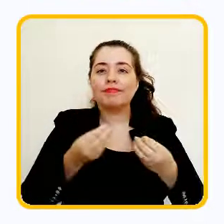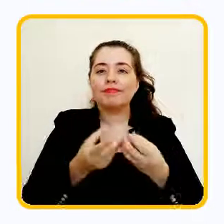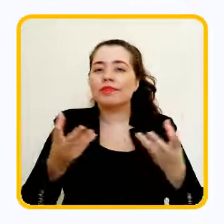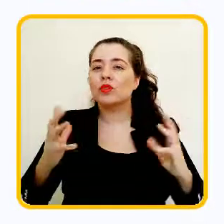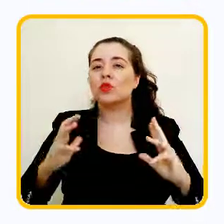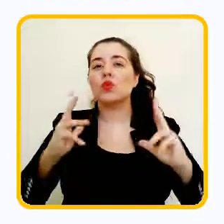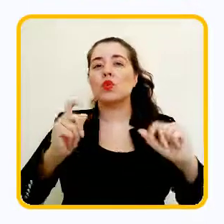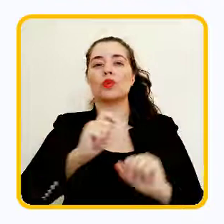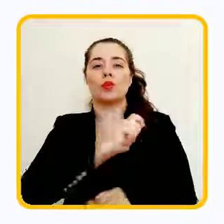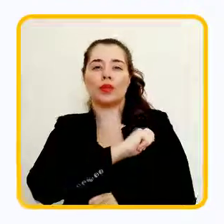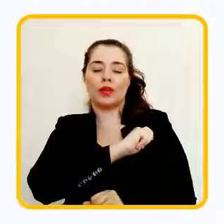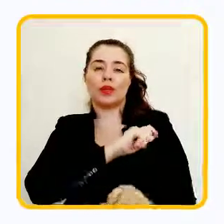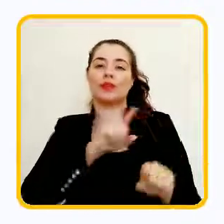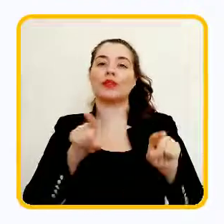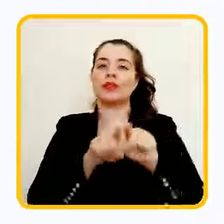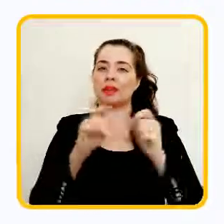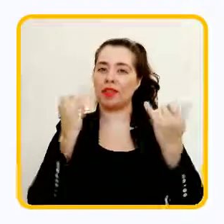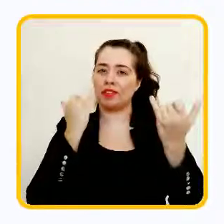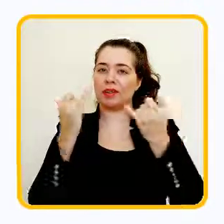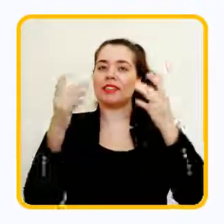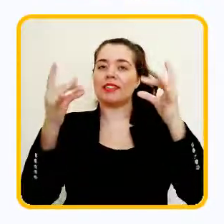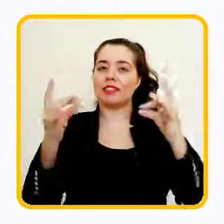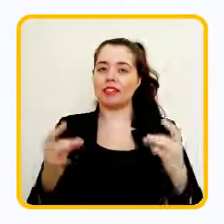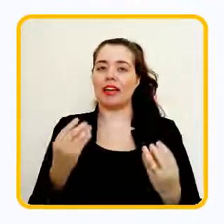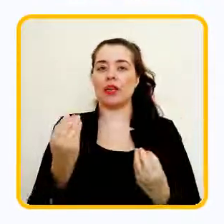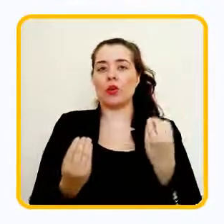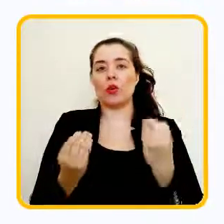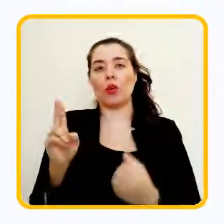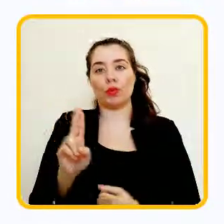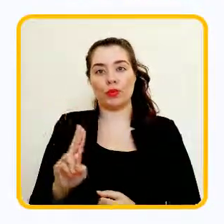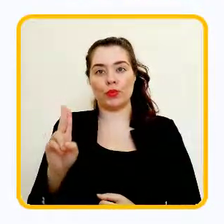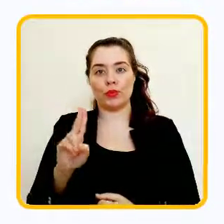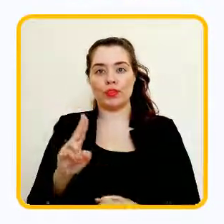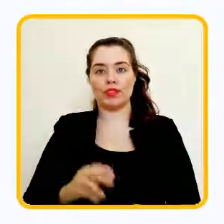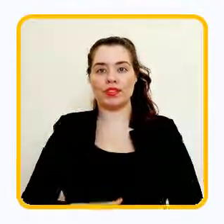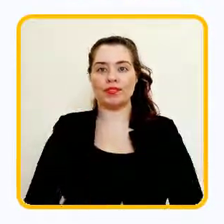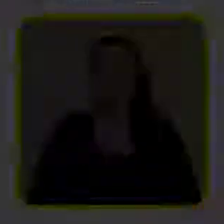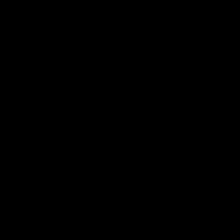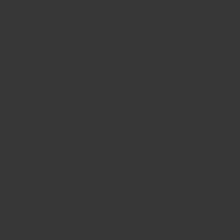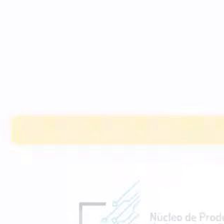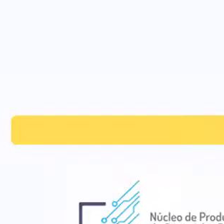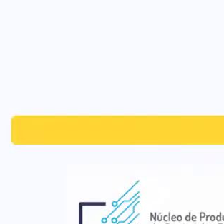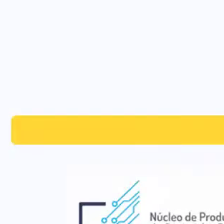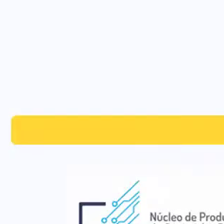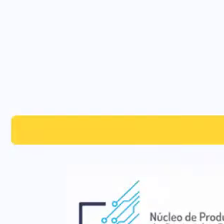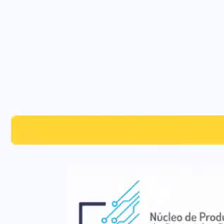disponíveis aos estudantes e, além disso, informações detalhadas sobre como utilizá-los.